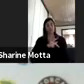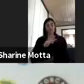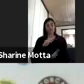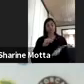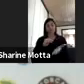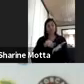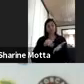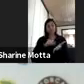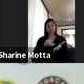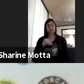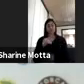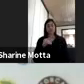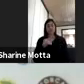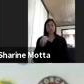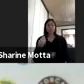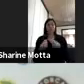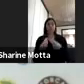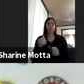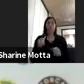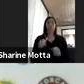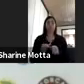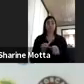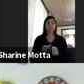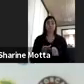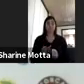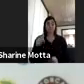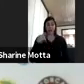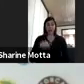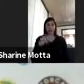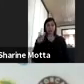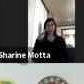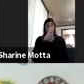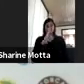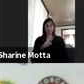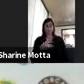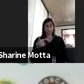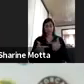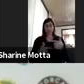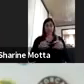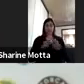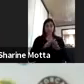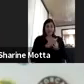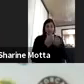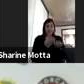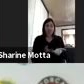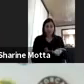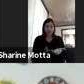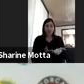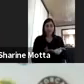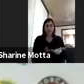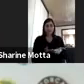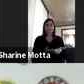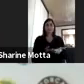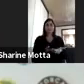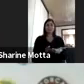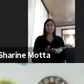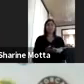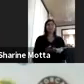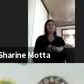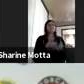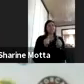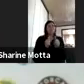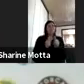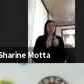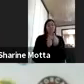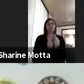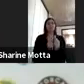a um desmonte, porque mesmo aqui no trabalho com carteira, nós estamos a cada dia nos aproximando do